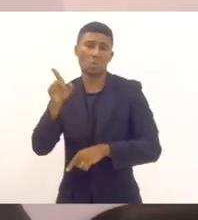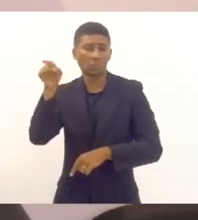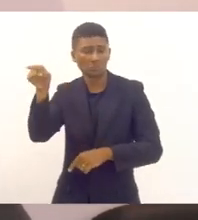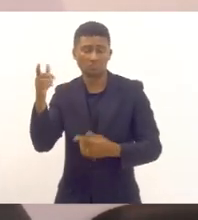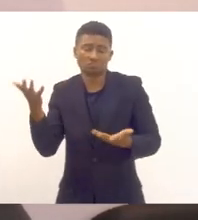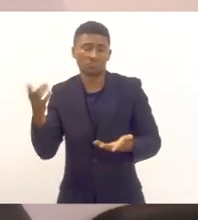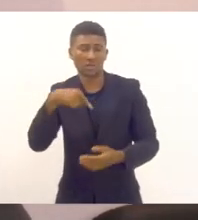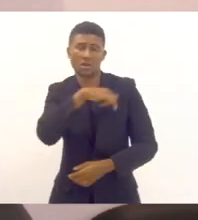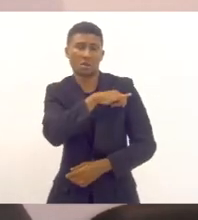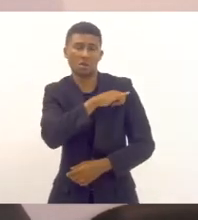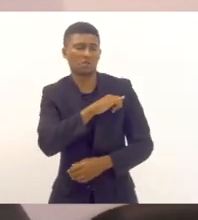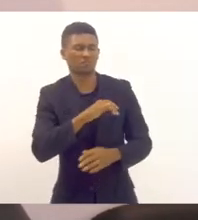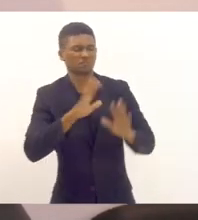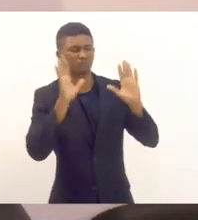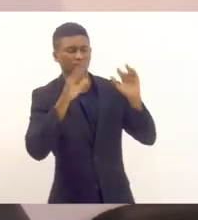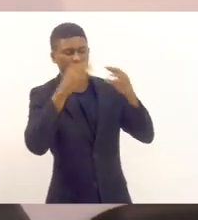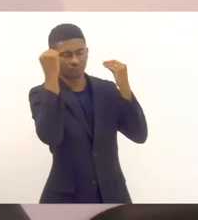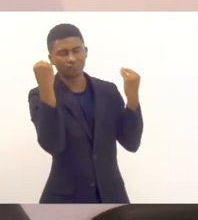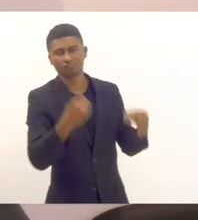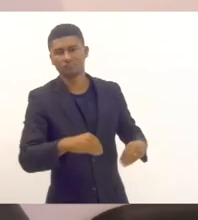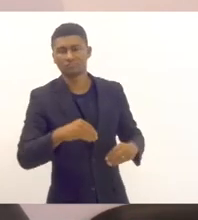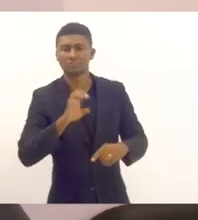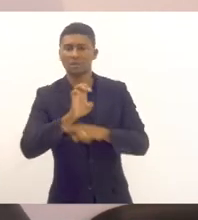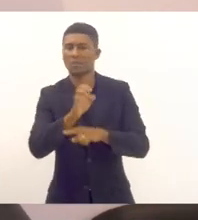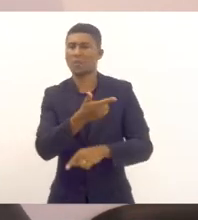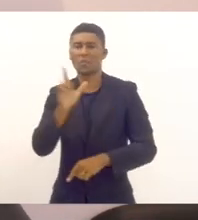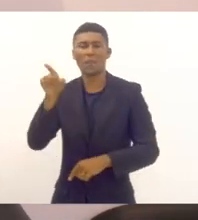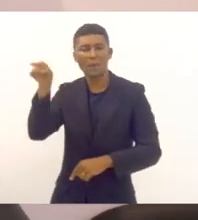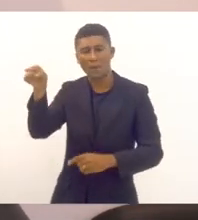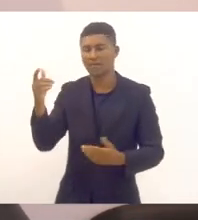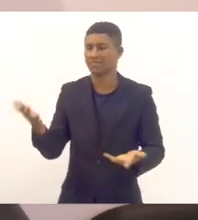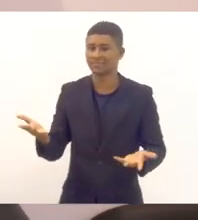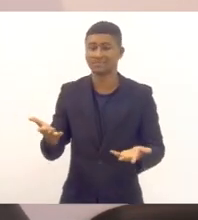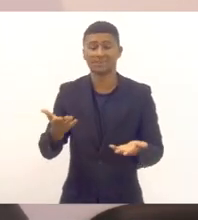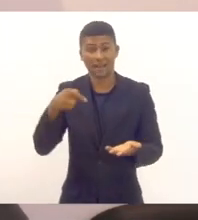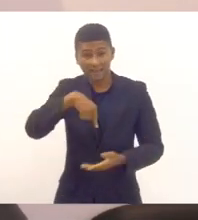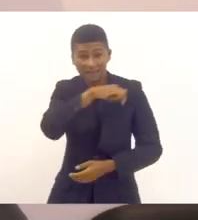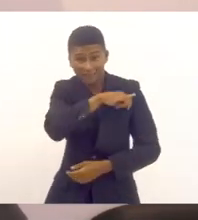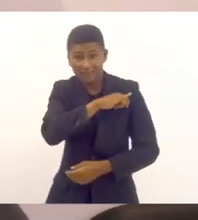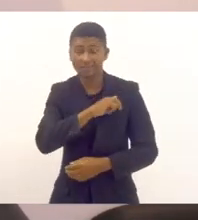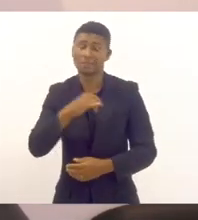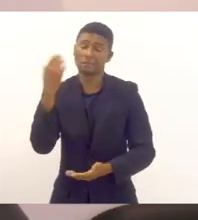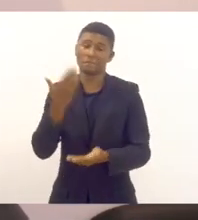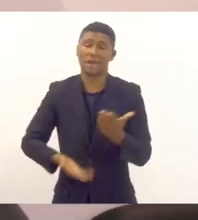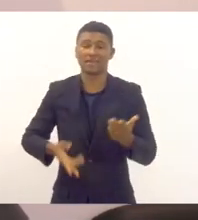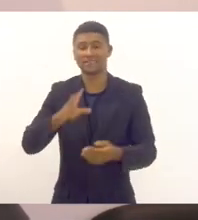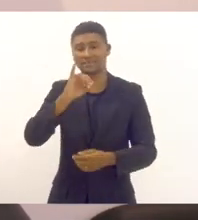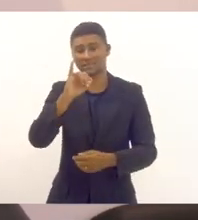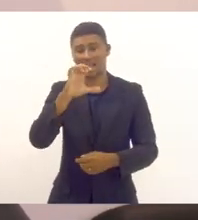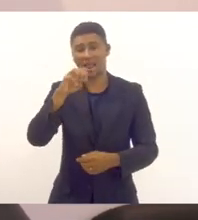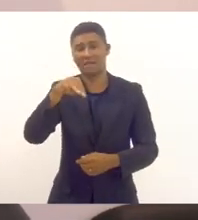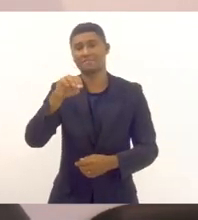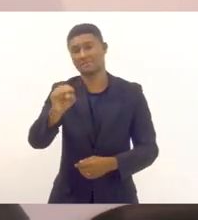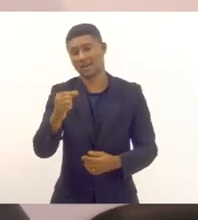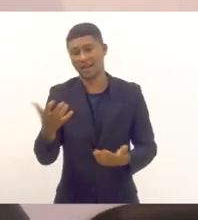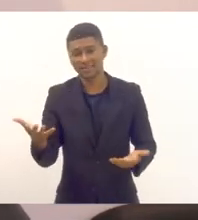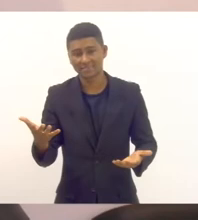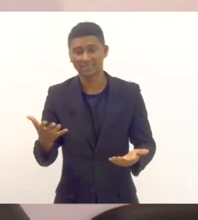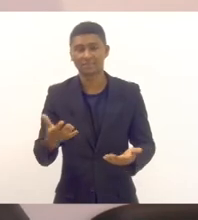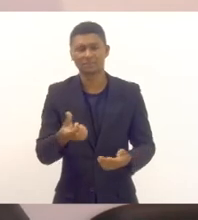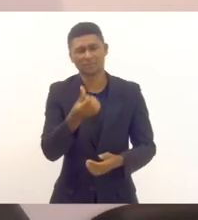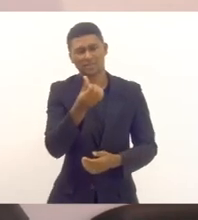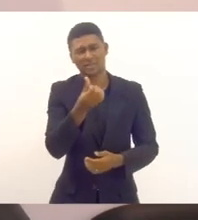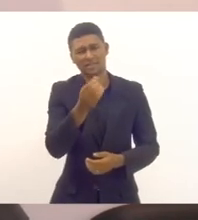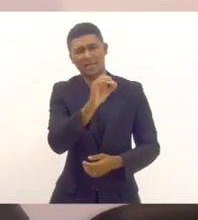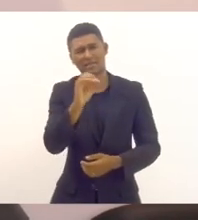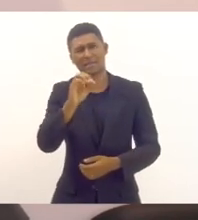evadindo do Rio de Janeiro e indo para outro estado. E o Estado tem essa perda do ICMS, de em cima de 600 e poucos